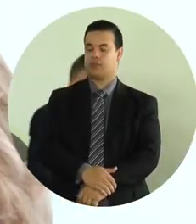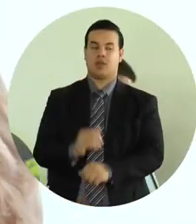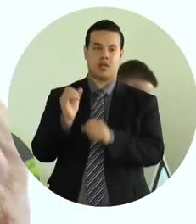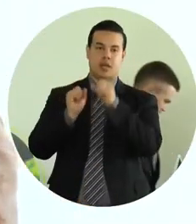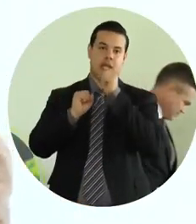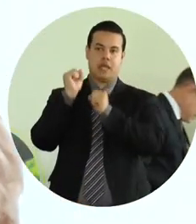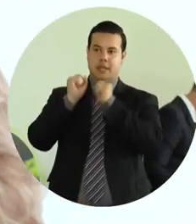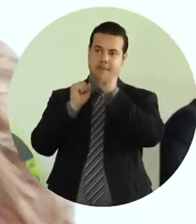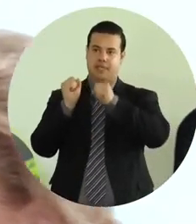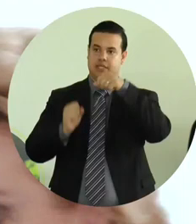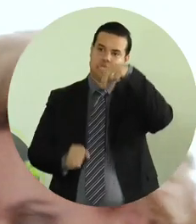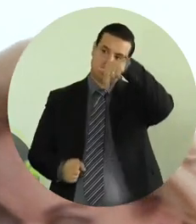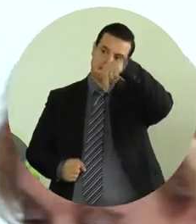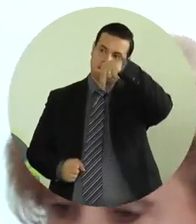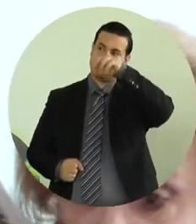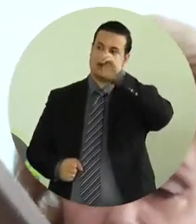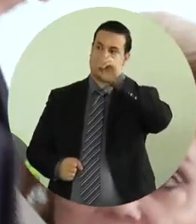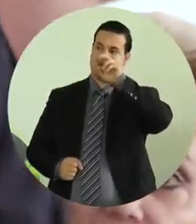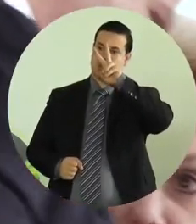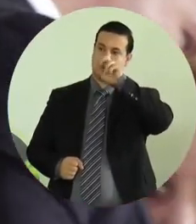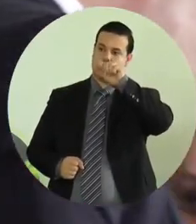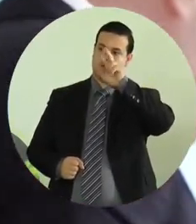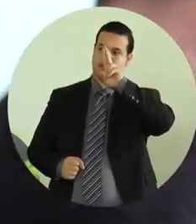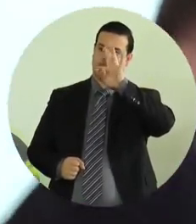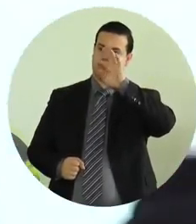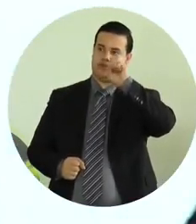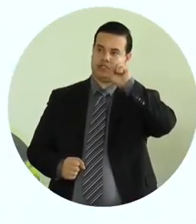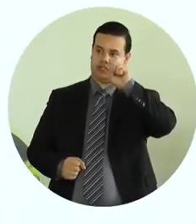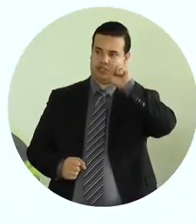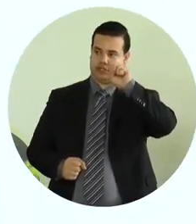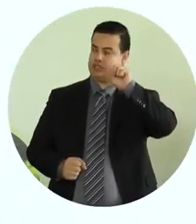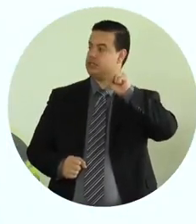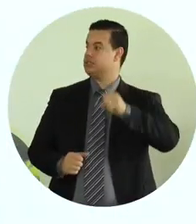Empresa Novartis Biociências.